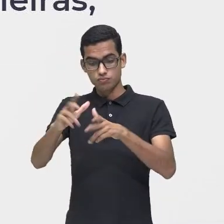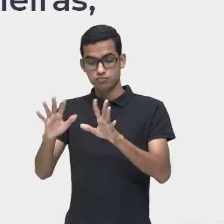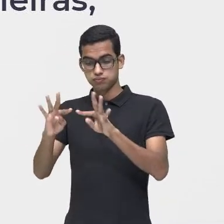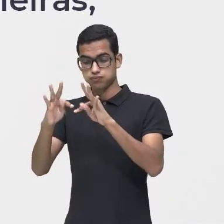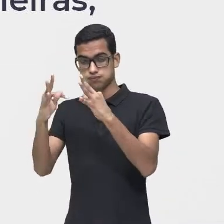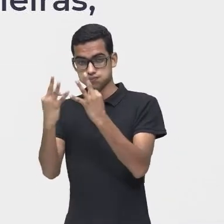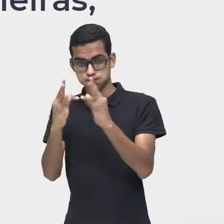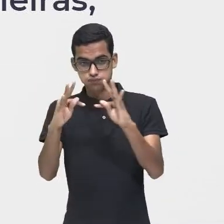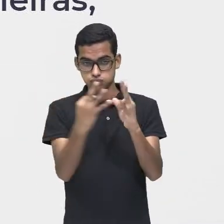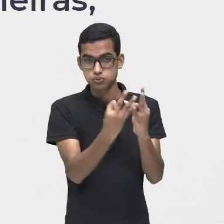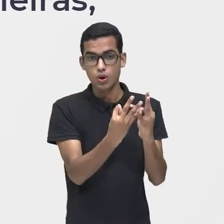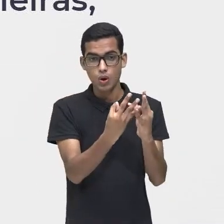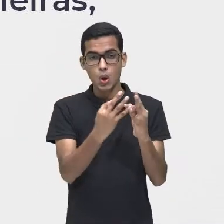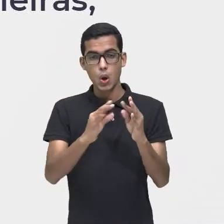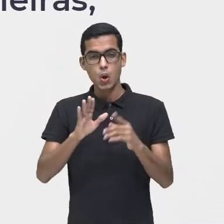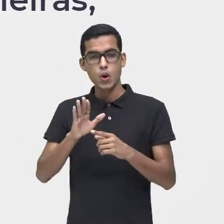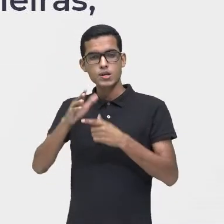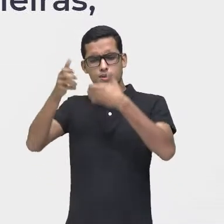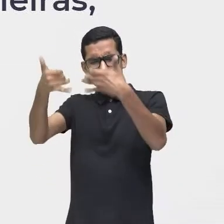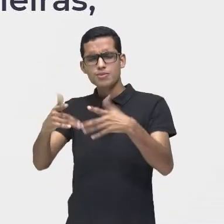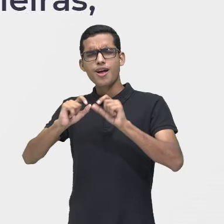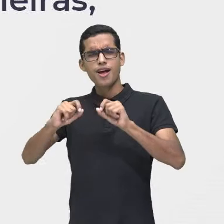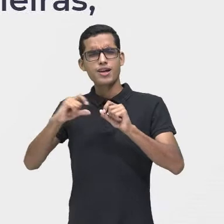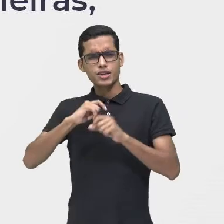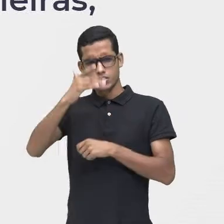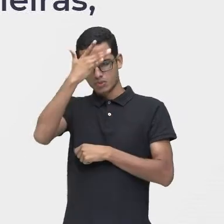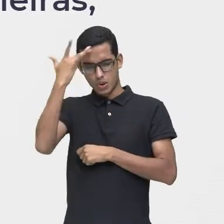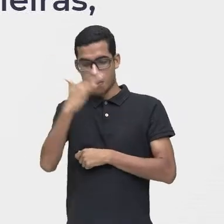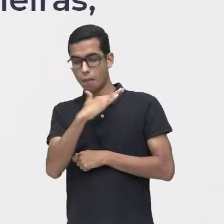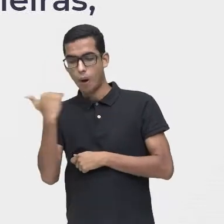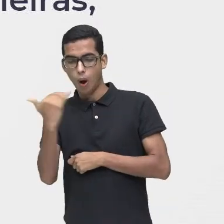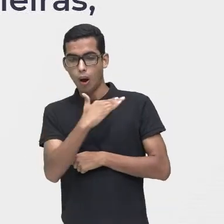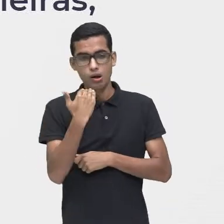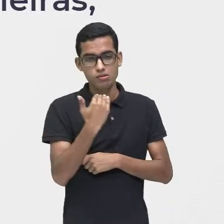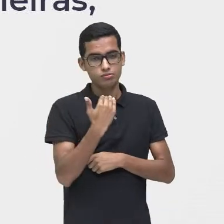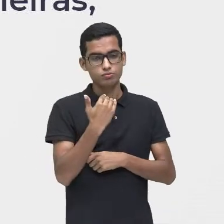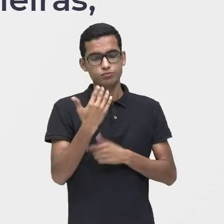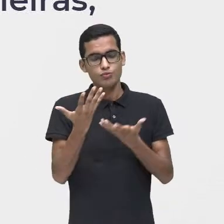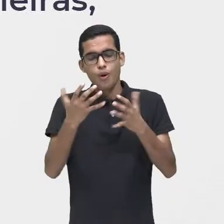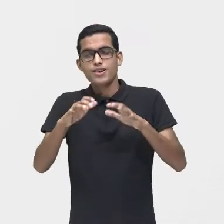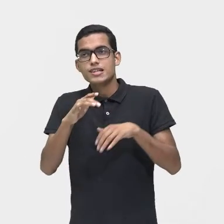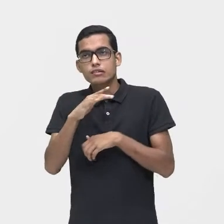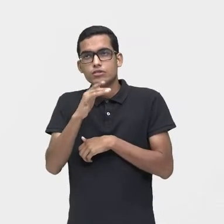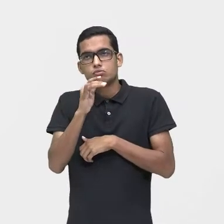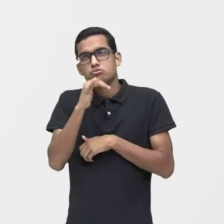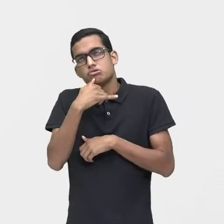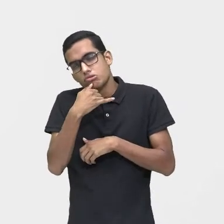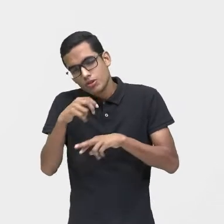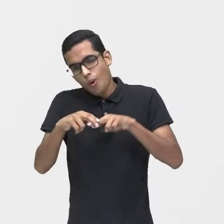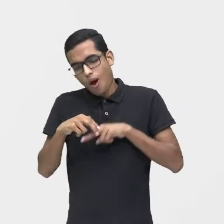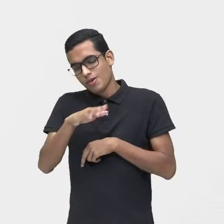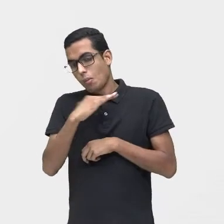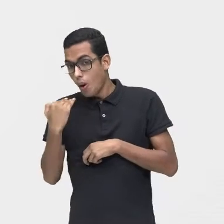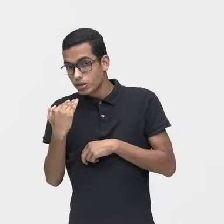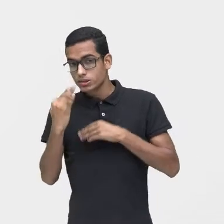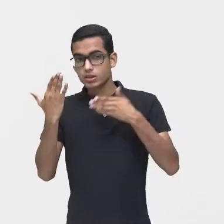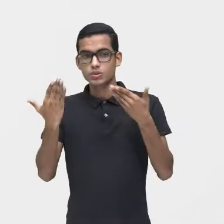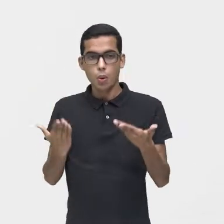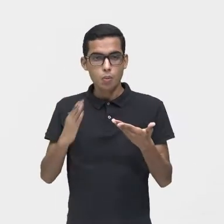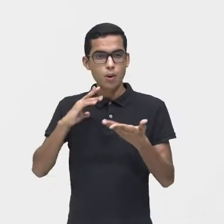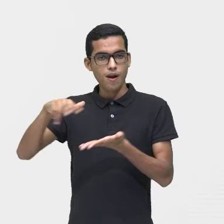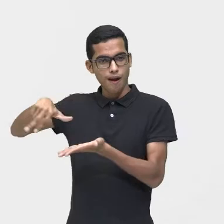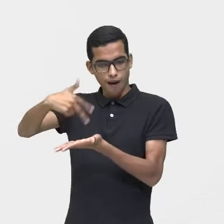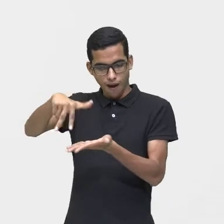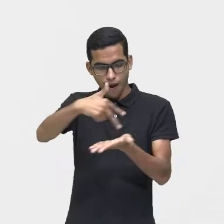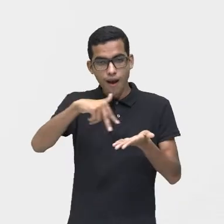não gostariam de seus companheiros vivos tristes por sua passagem. A dança do Cuarupi, ela está relacionada